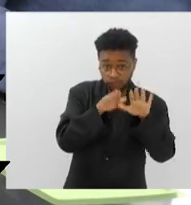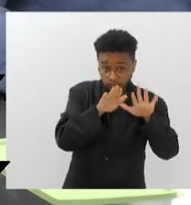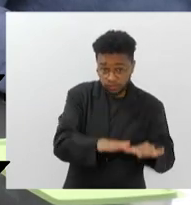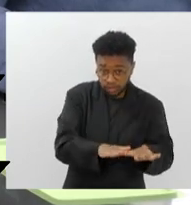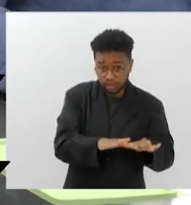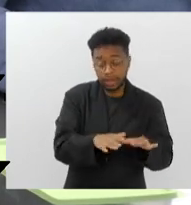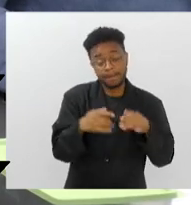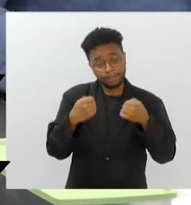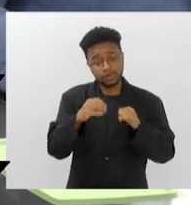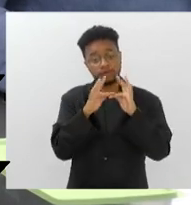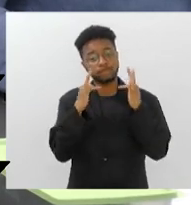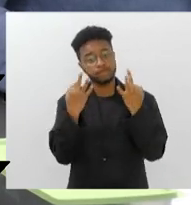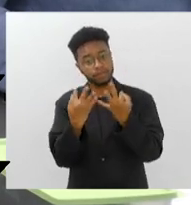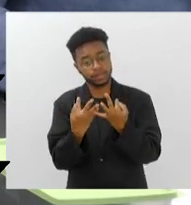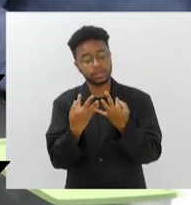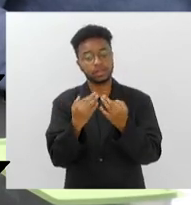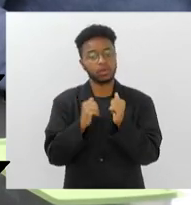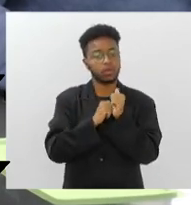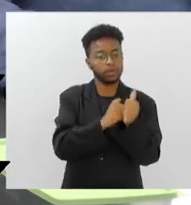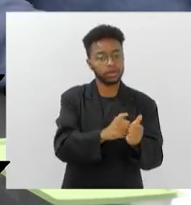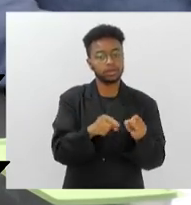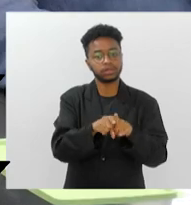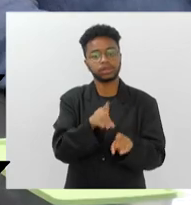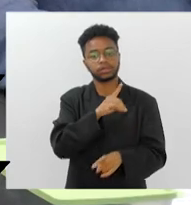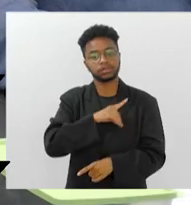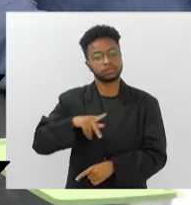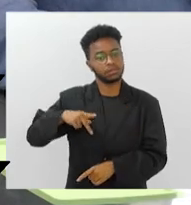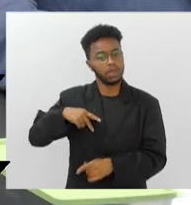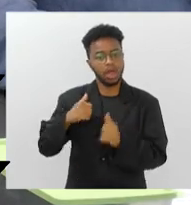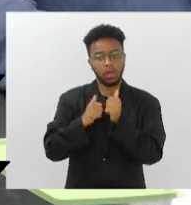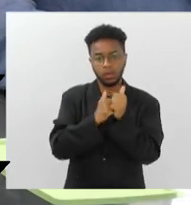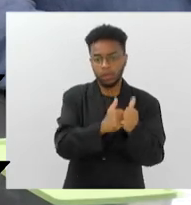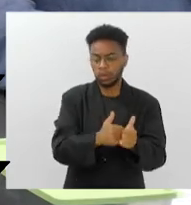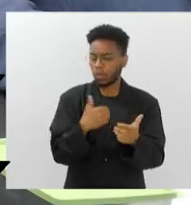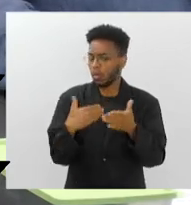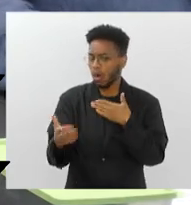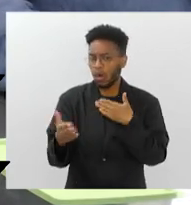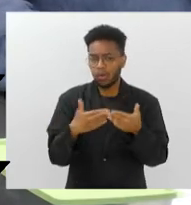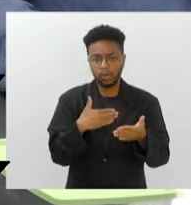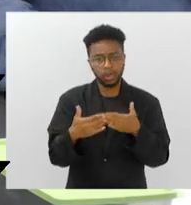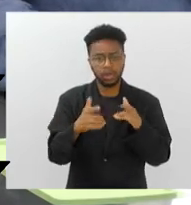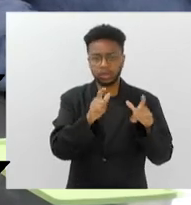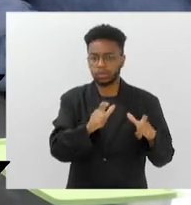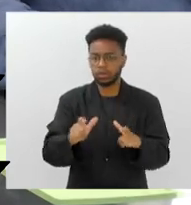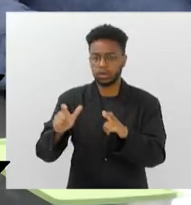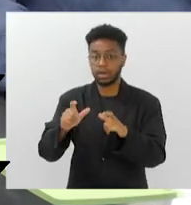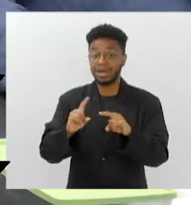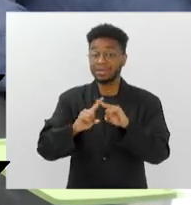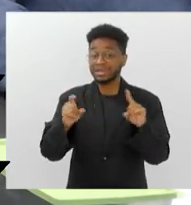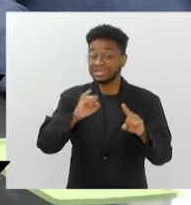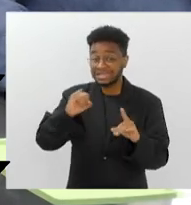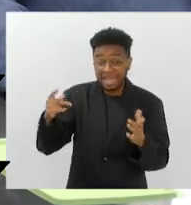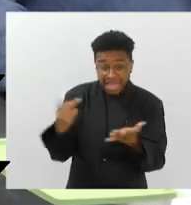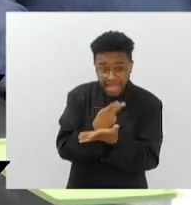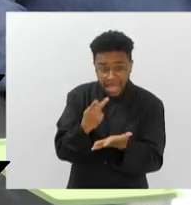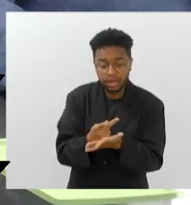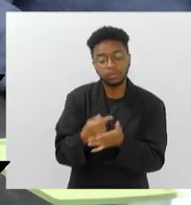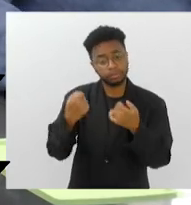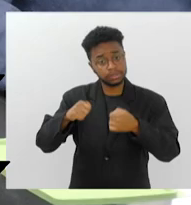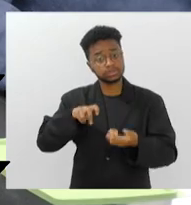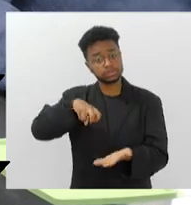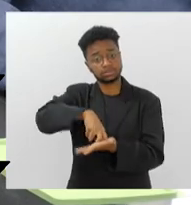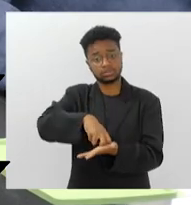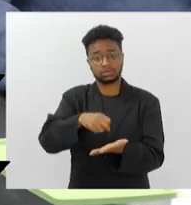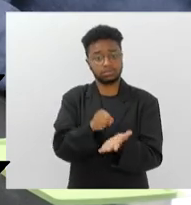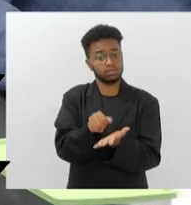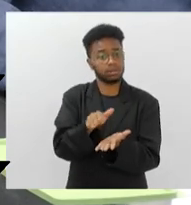família pela defensoria etc etc em qualquer caso as irregulares é que são punidas veja bem